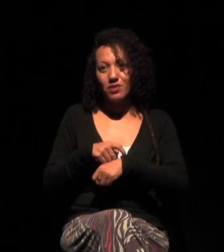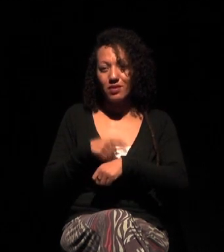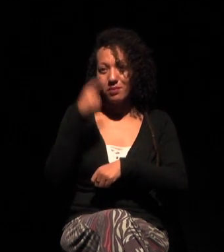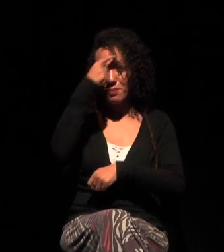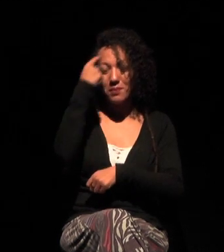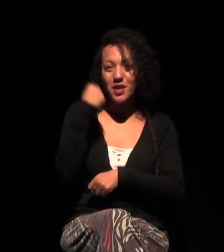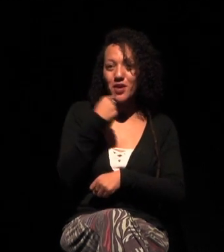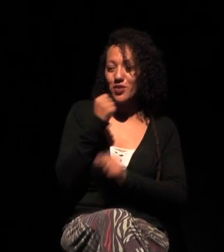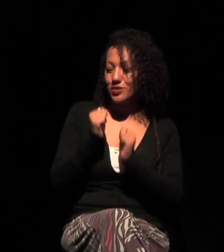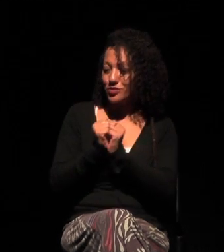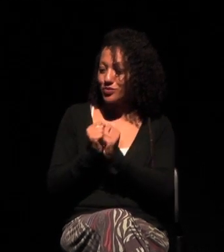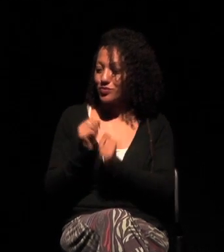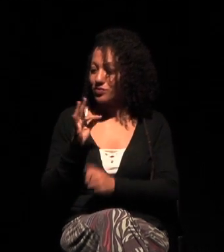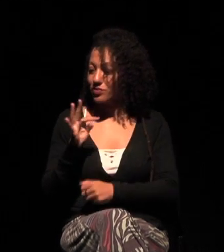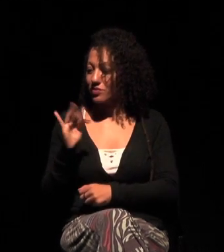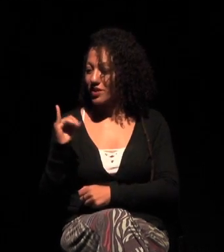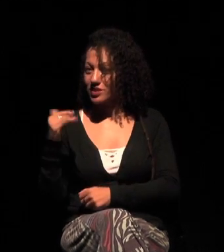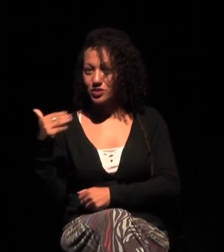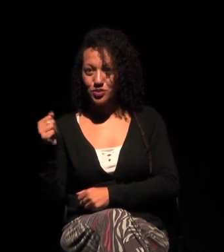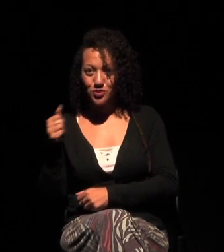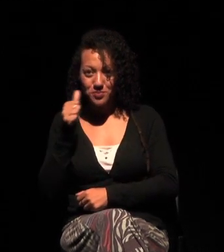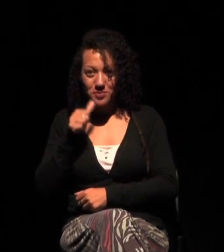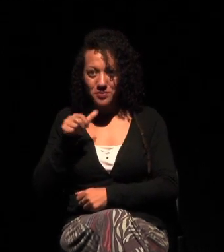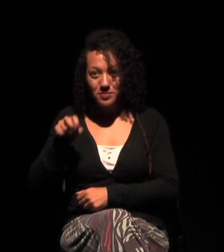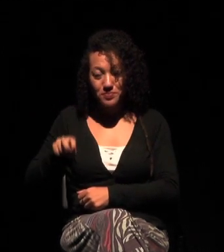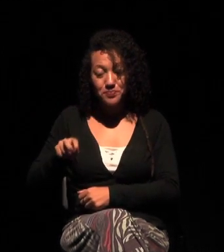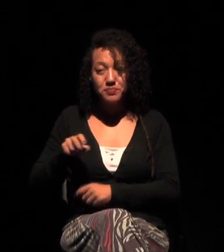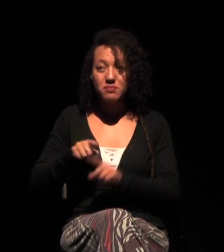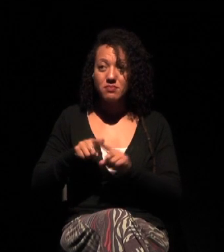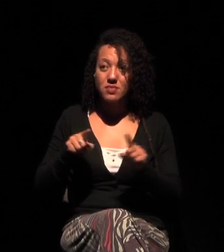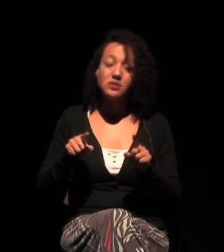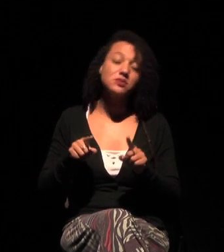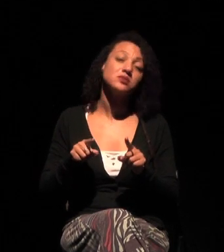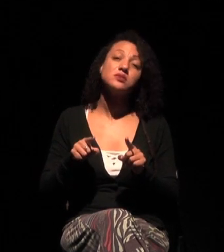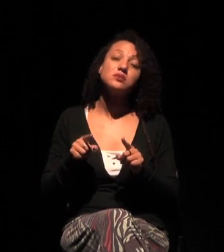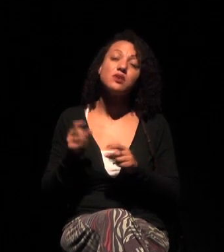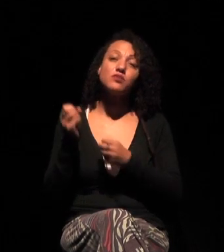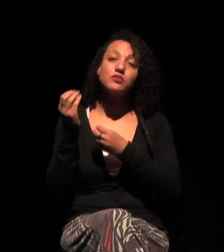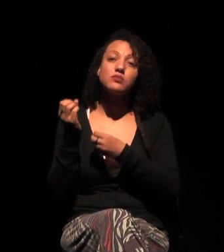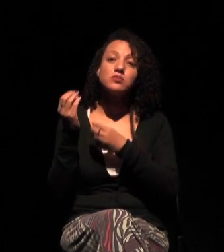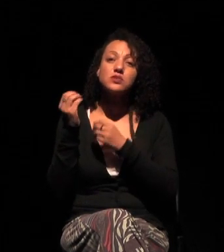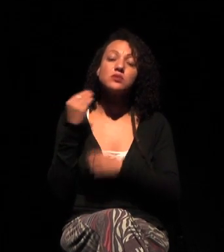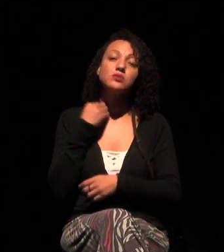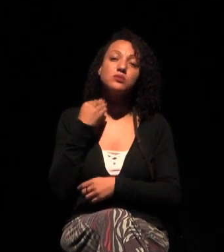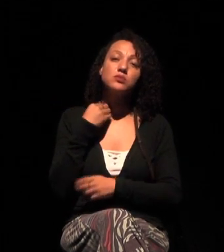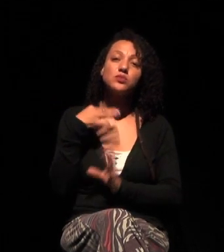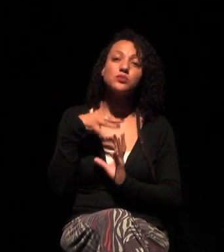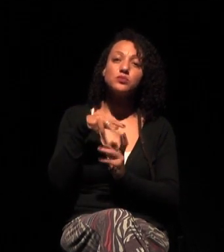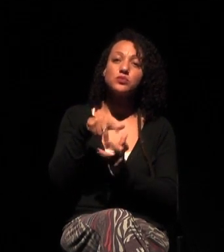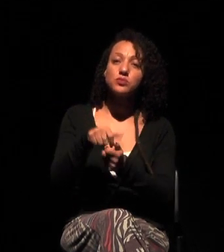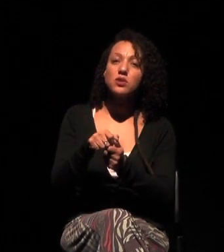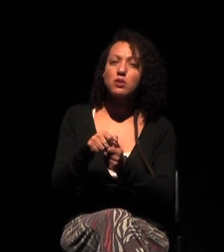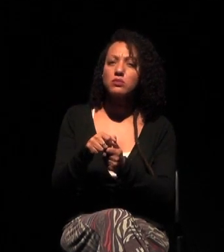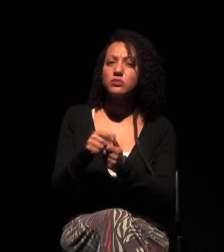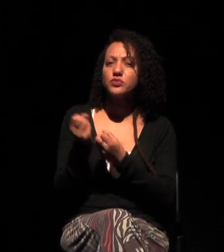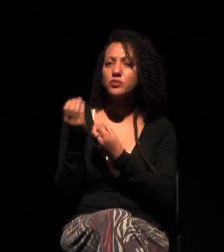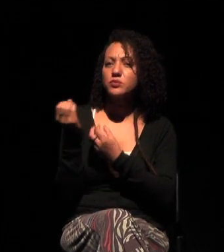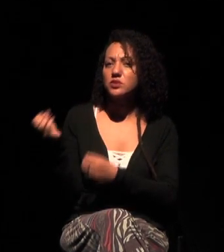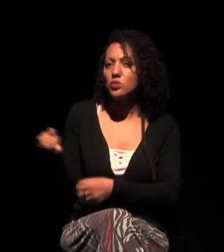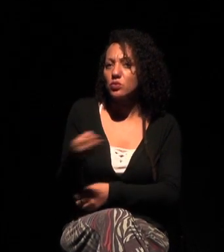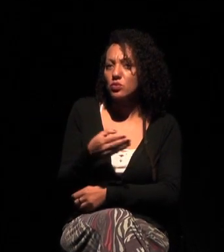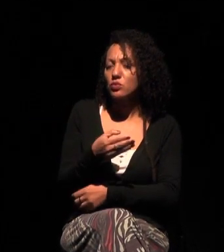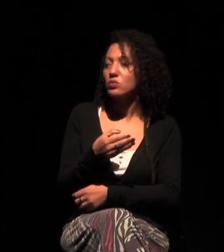hora com fátima mexe estes são dados do banco mundial de opção bastante trocentos é